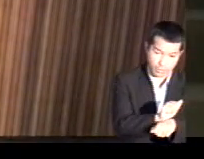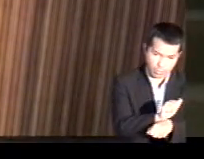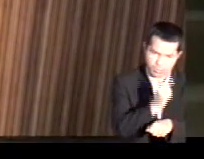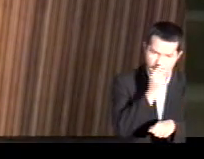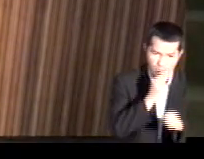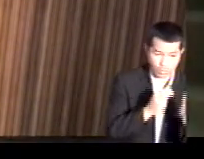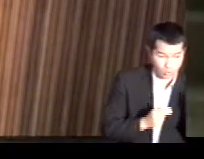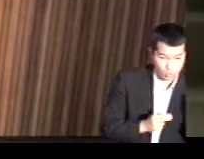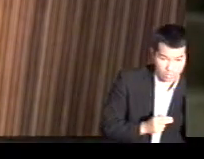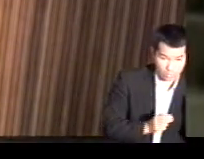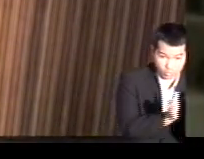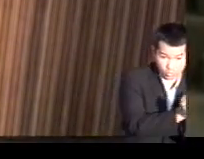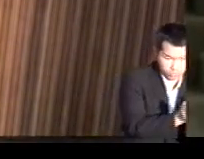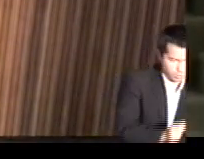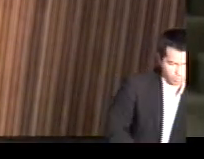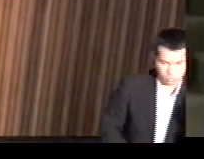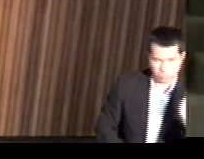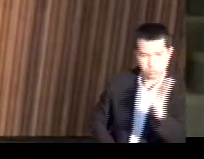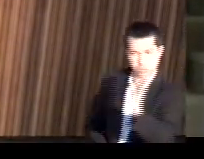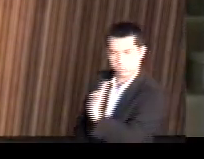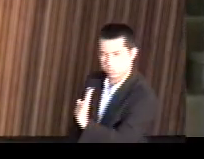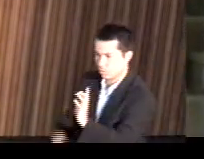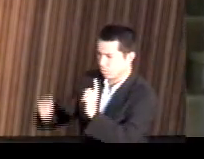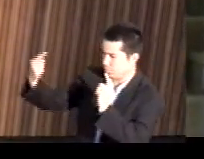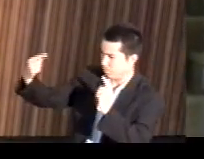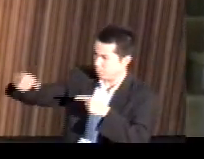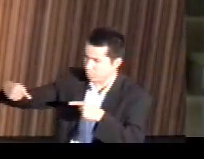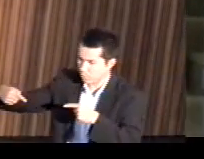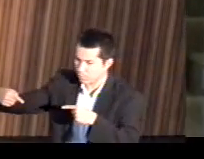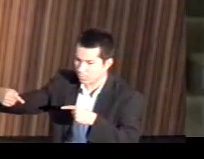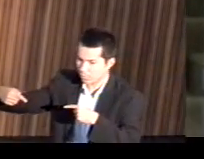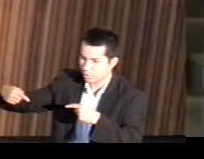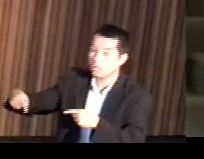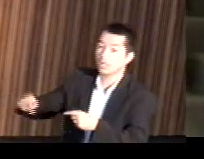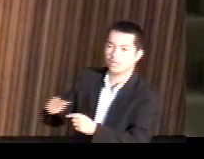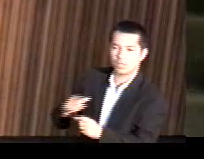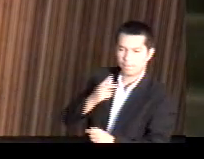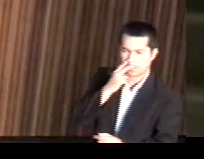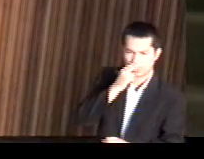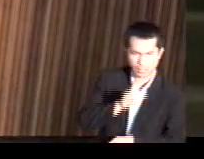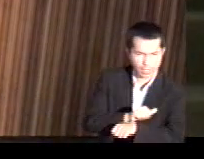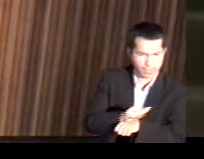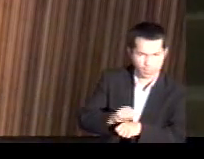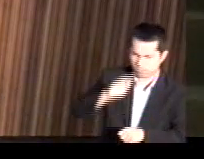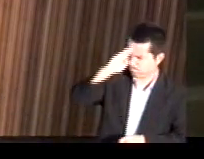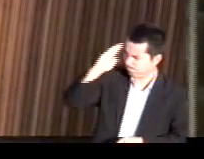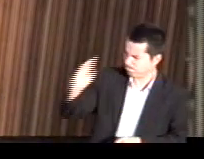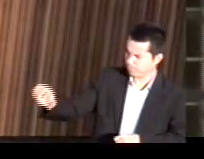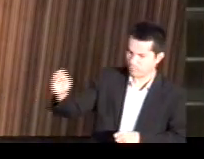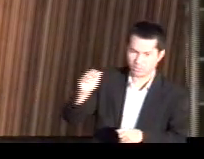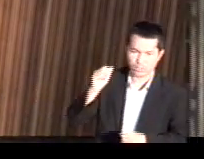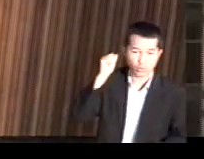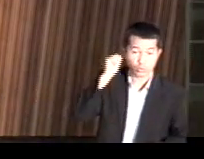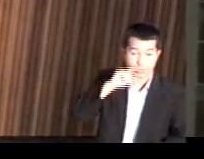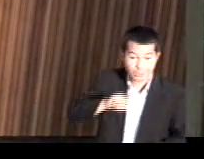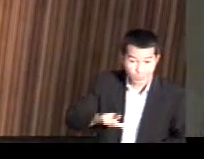esse Melquisedeque, rei da justiça, e vai abençoá-lo, porque de alguma